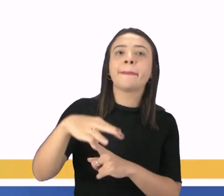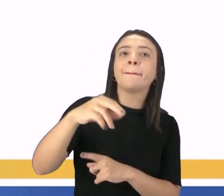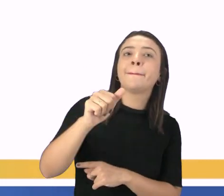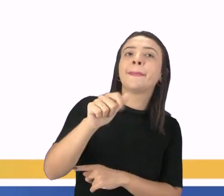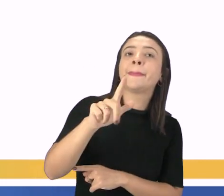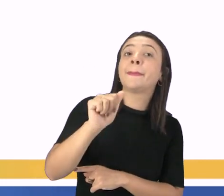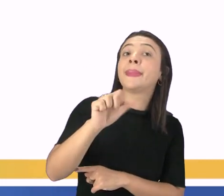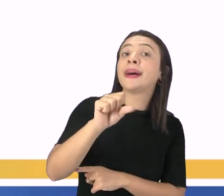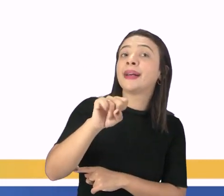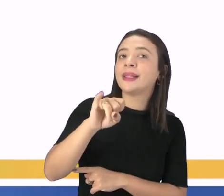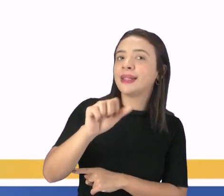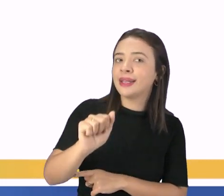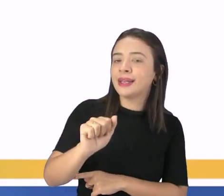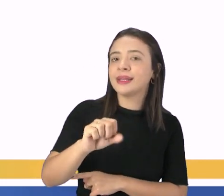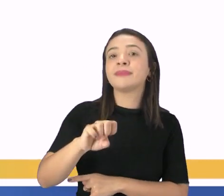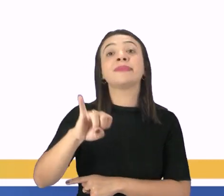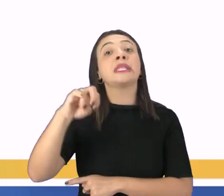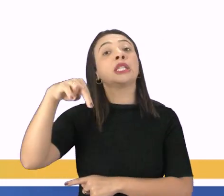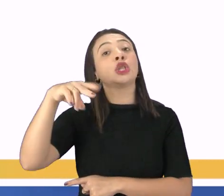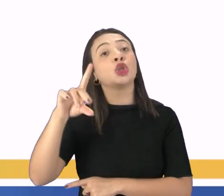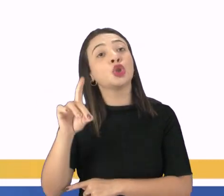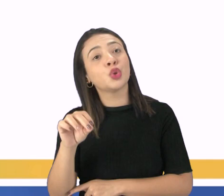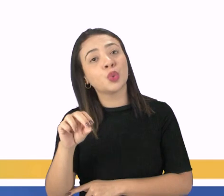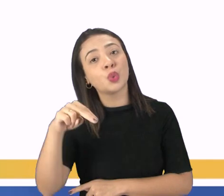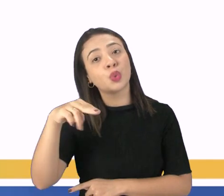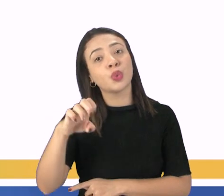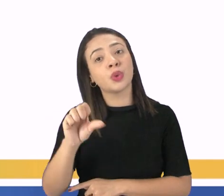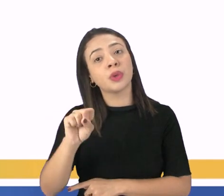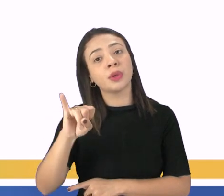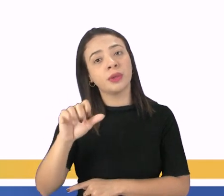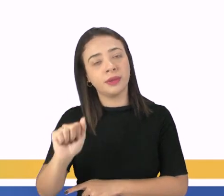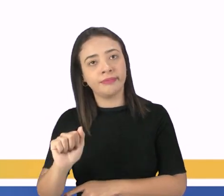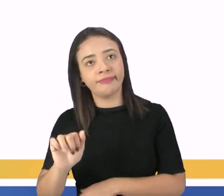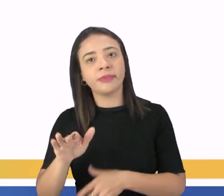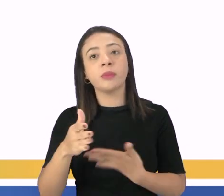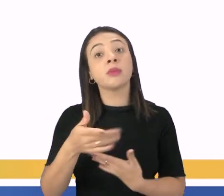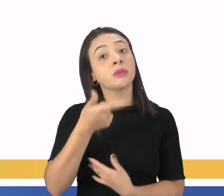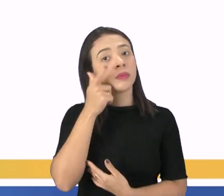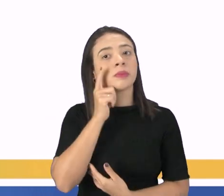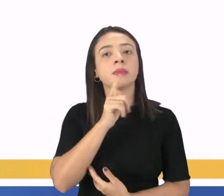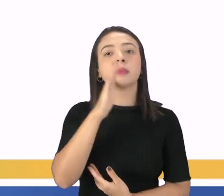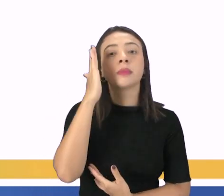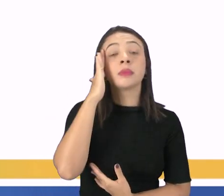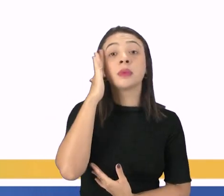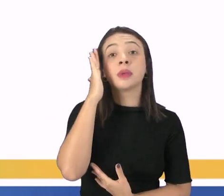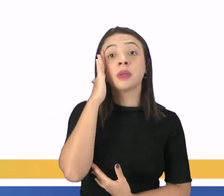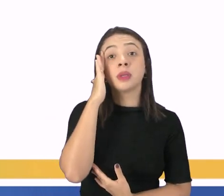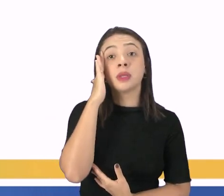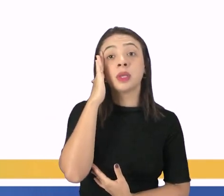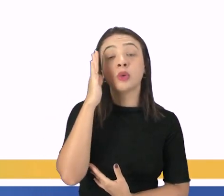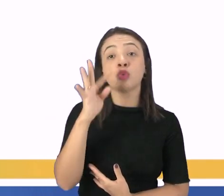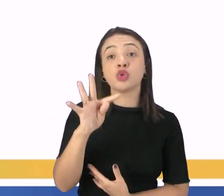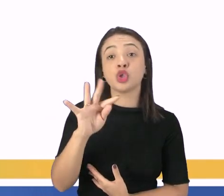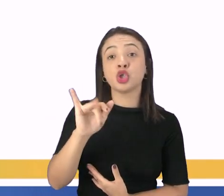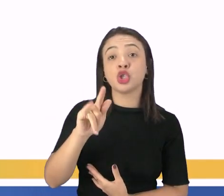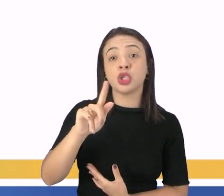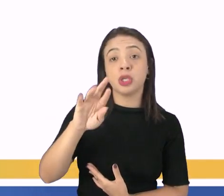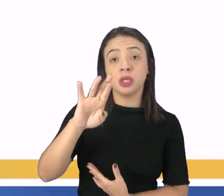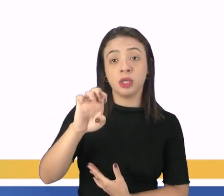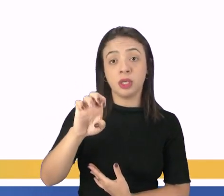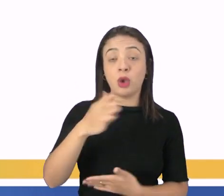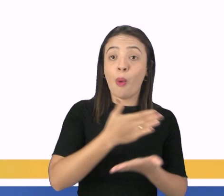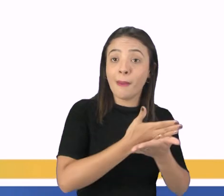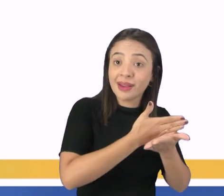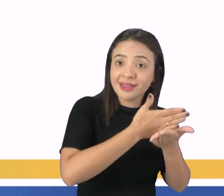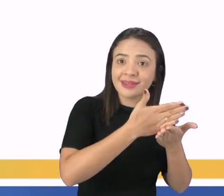Malásia, Indonésia. Então esse é o quadro para você entender quais são os tigres asiáticos que